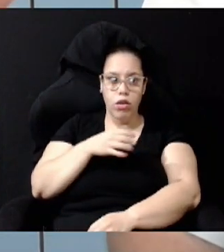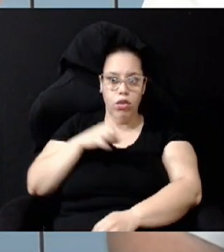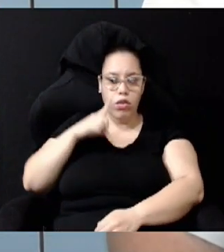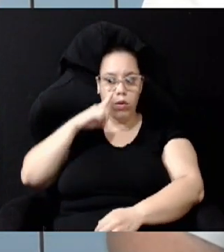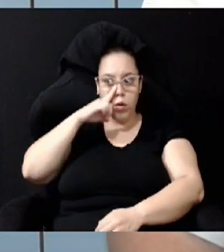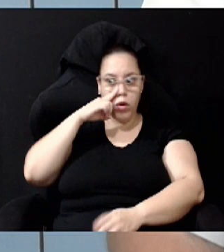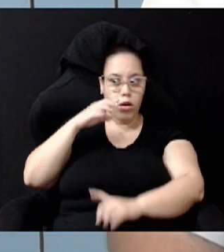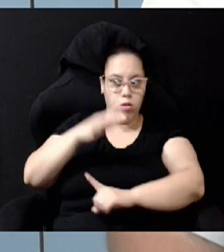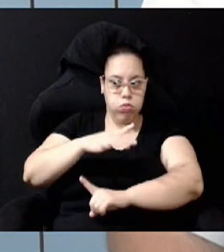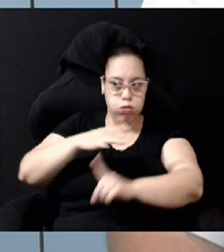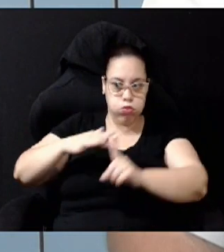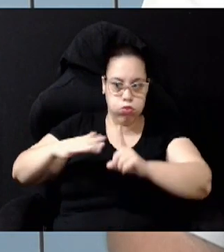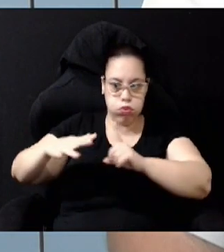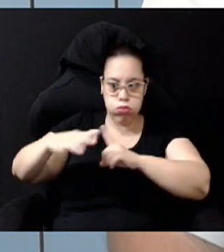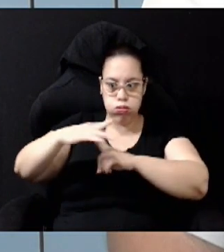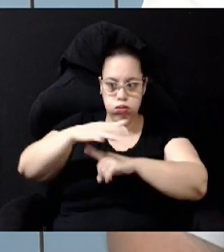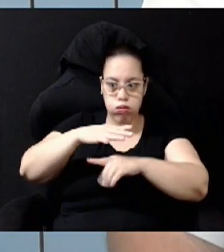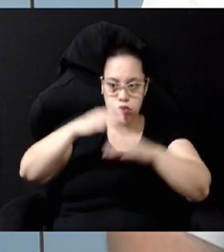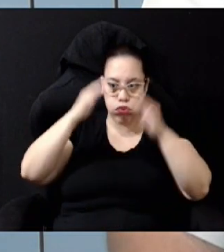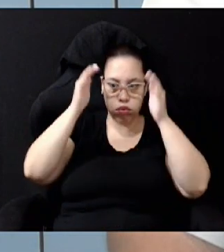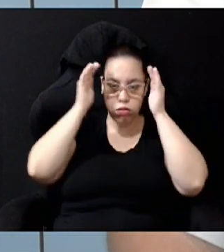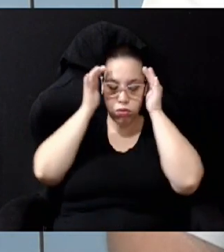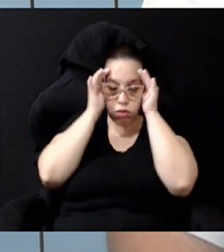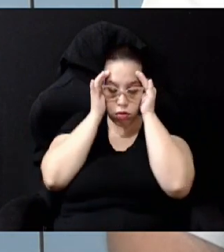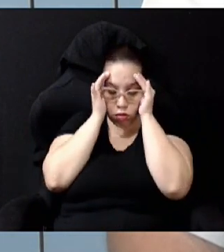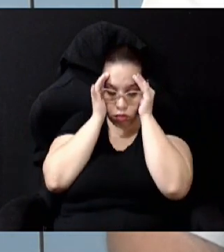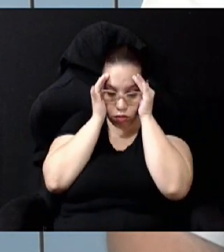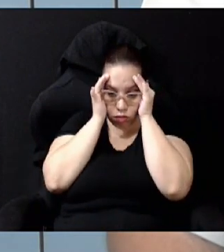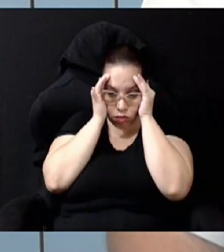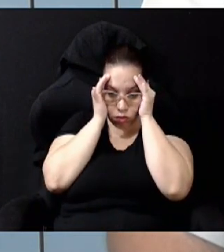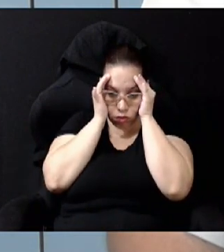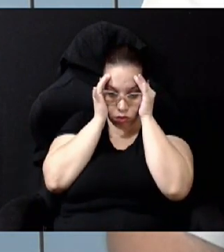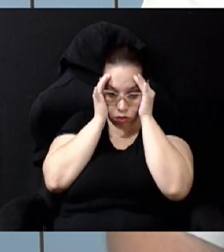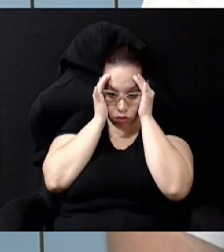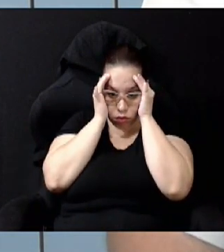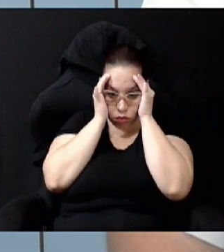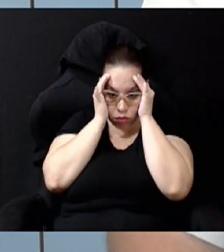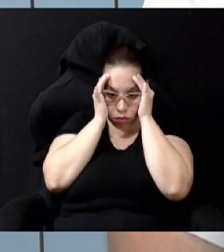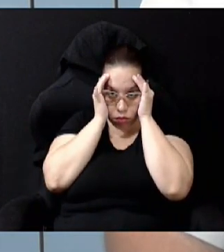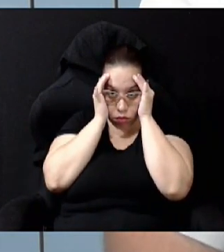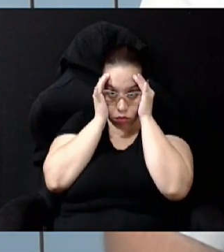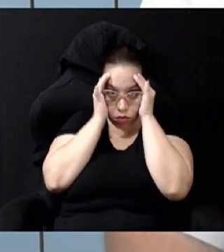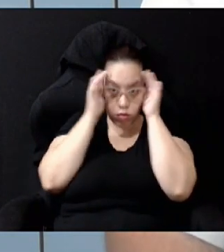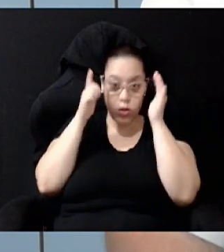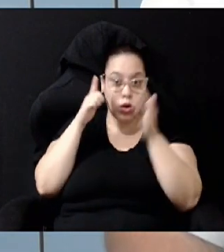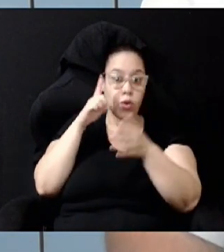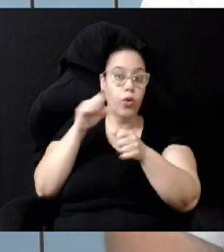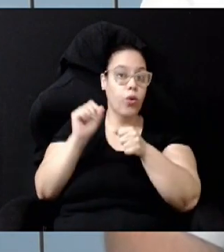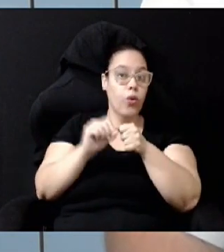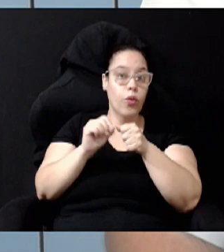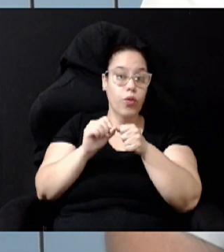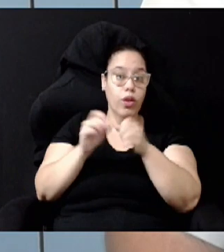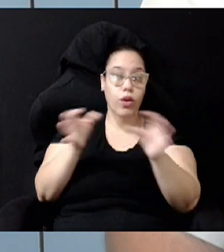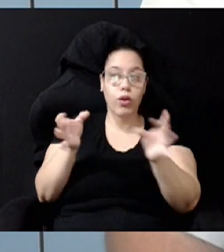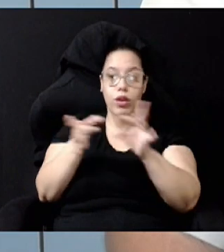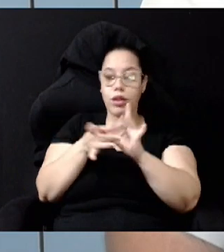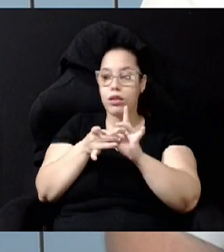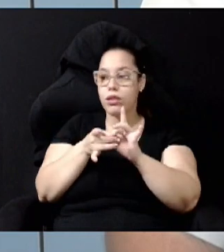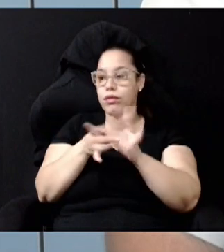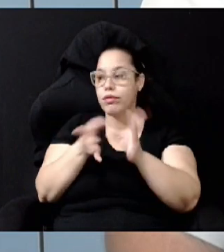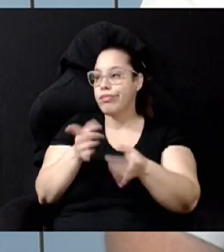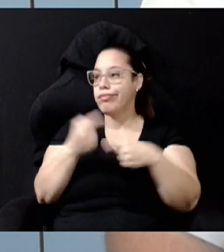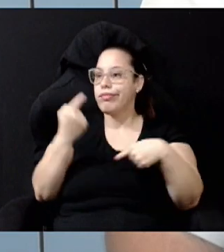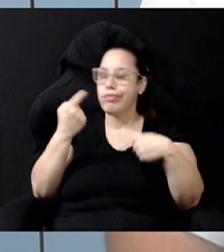sem precedentes, mas não conseguem, as pessoas não conseguem fazer essa conexão. Esse debate,